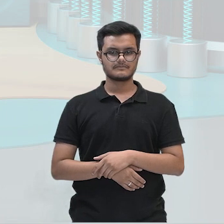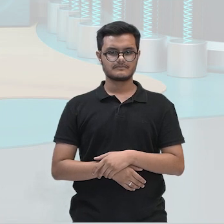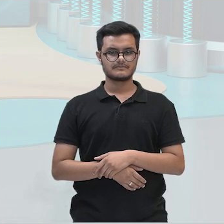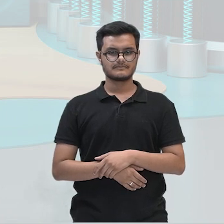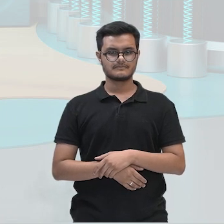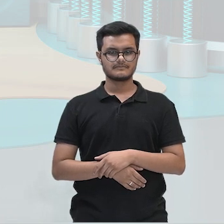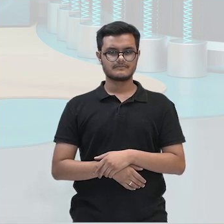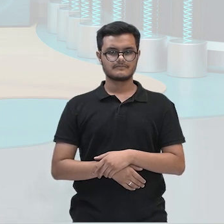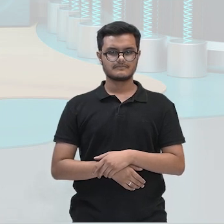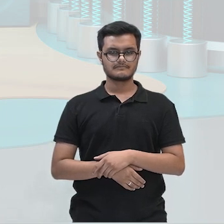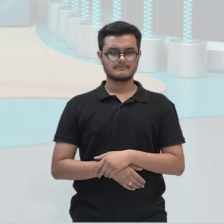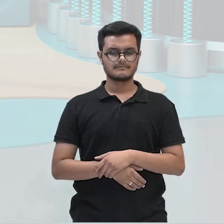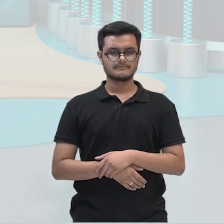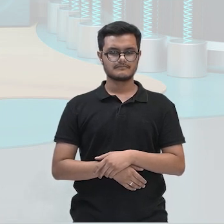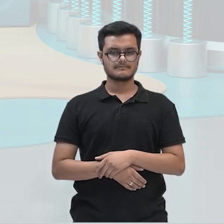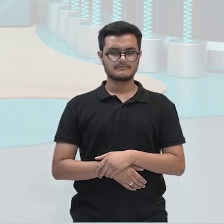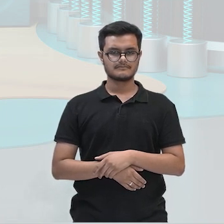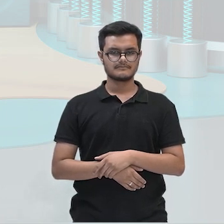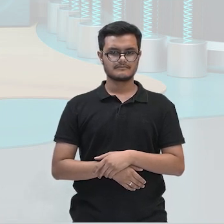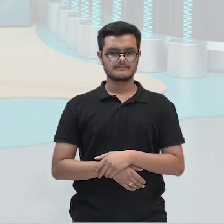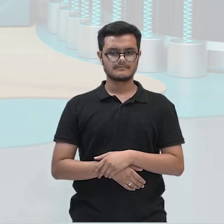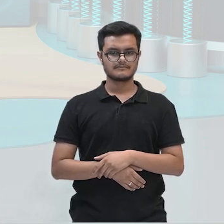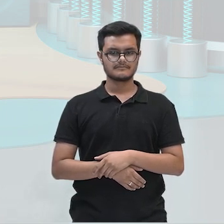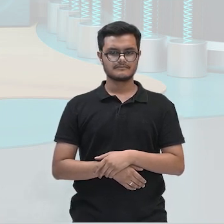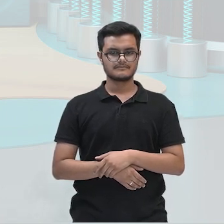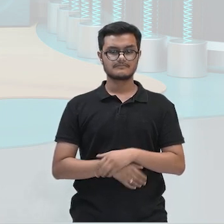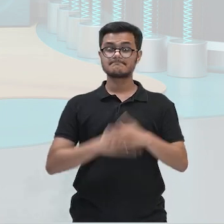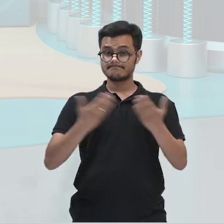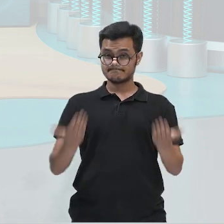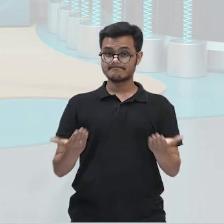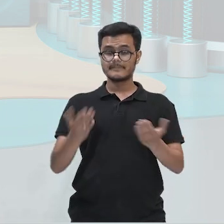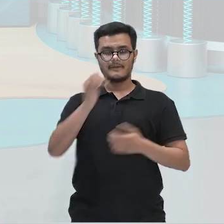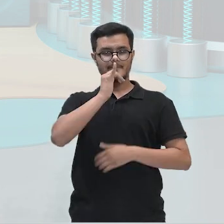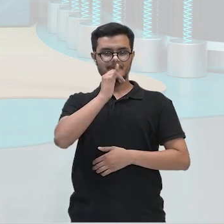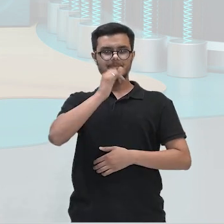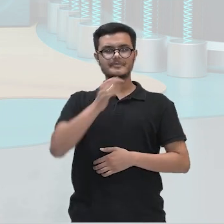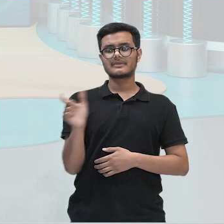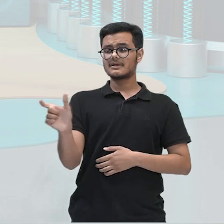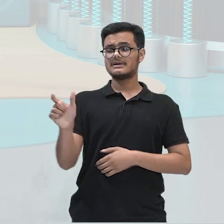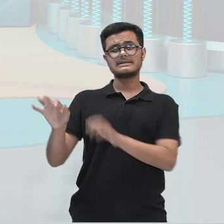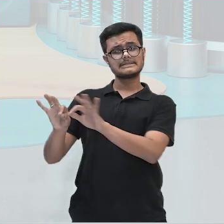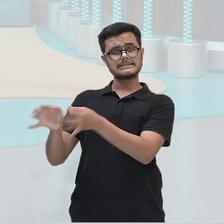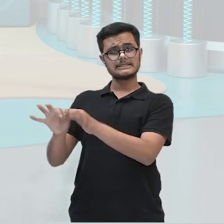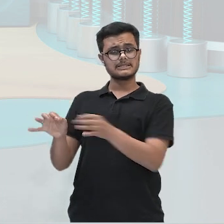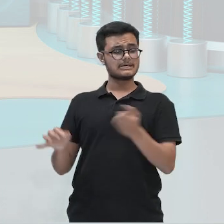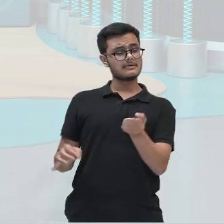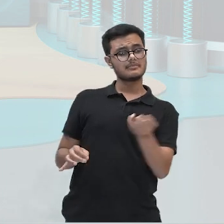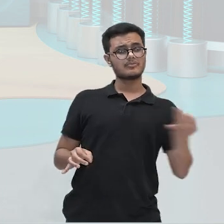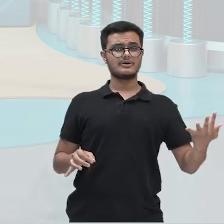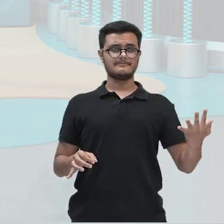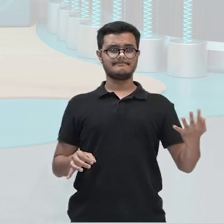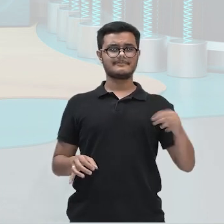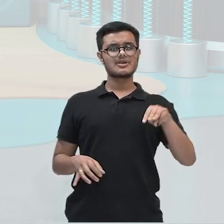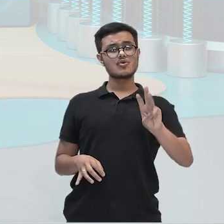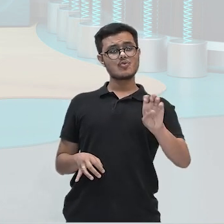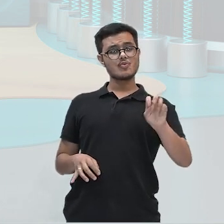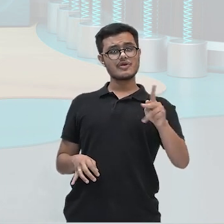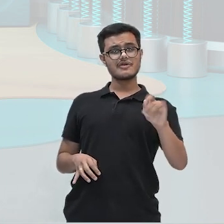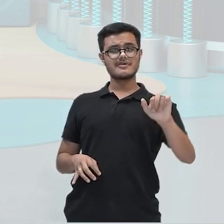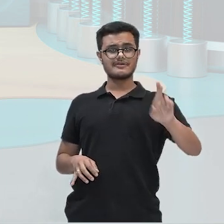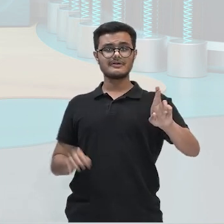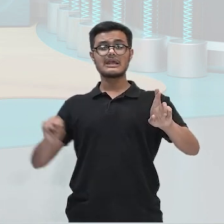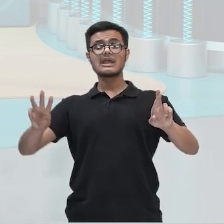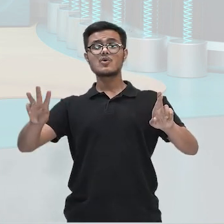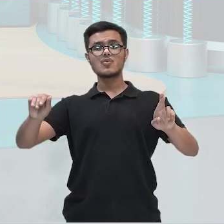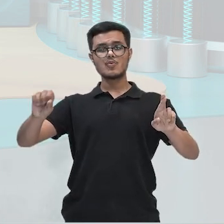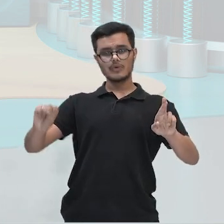nós éramos, nós estávamos. Tudo bem? Então, essa primeira aqui é o singular e essa segunda é o plural. Tudo bem?